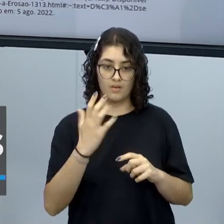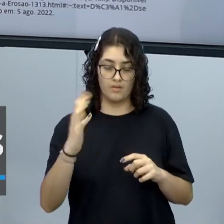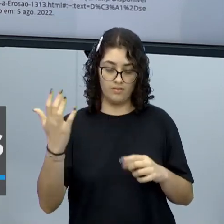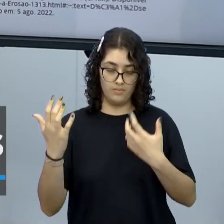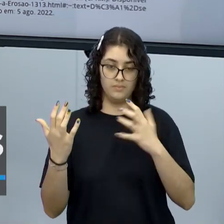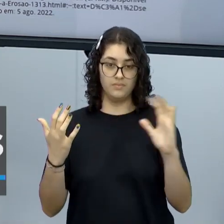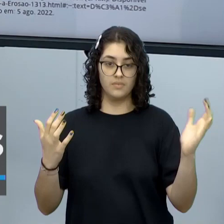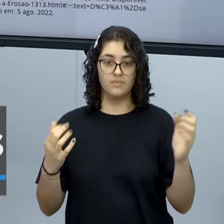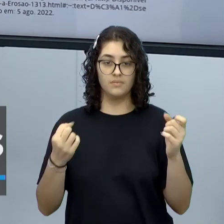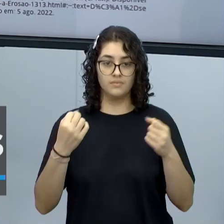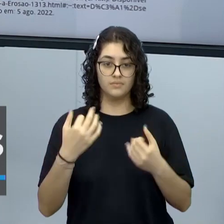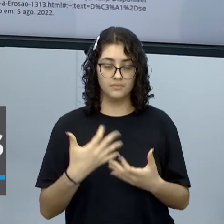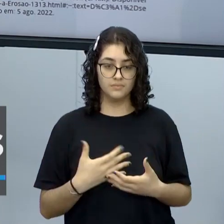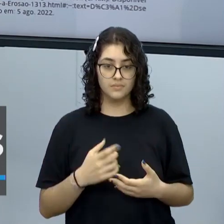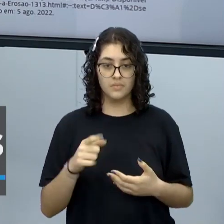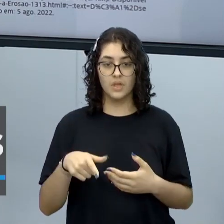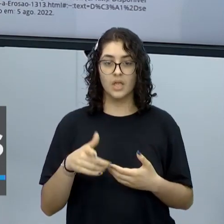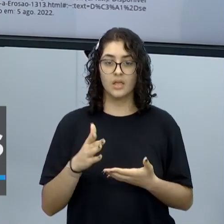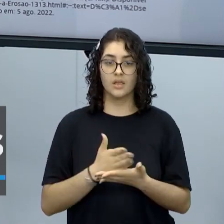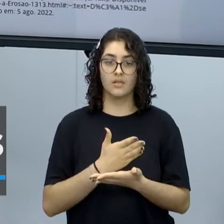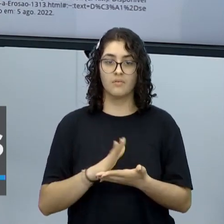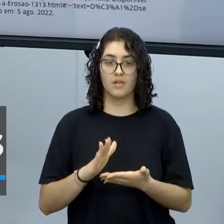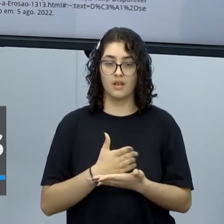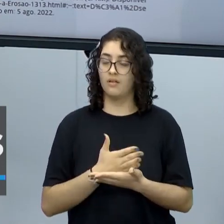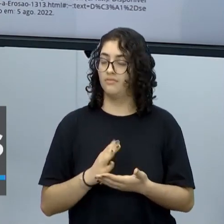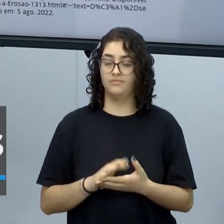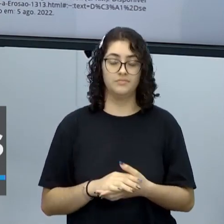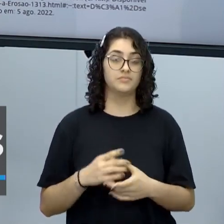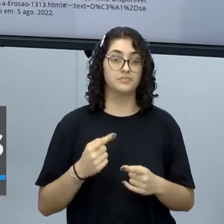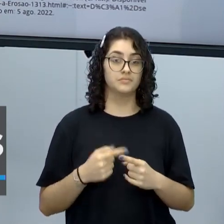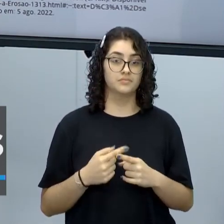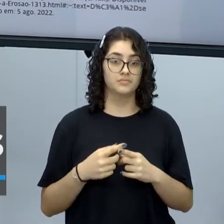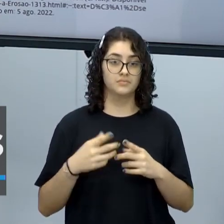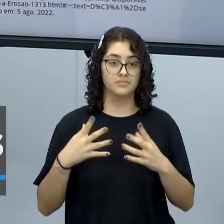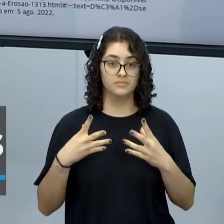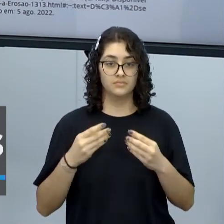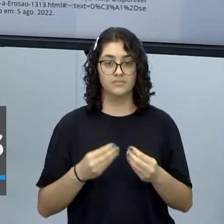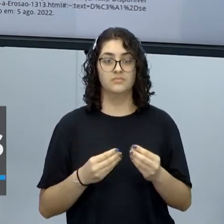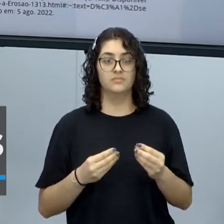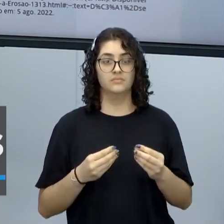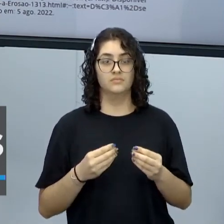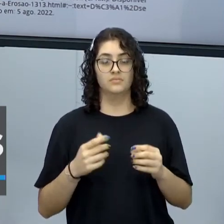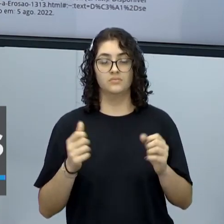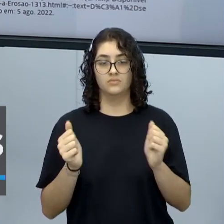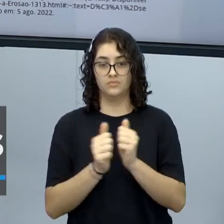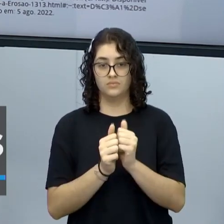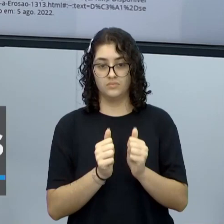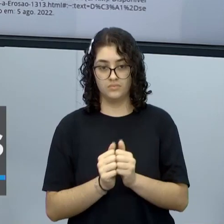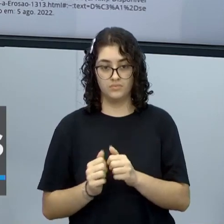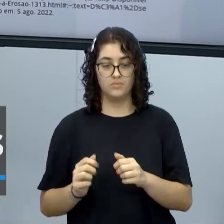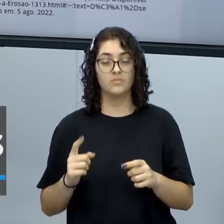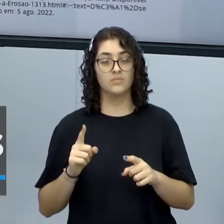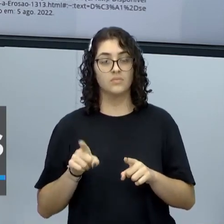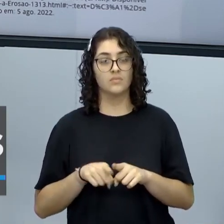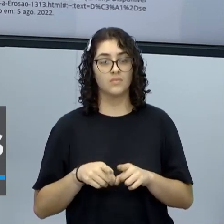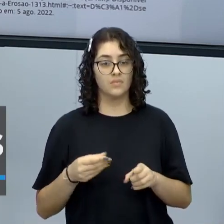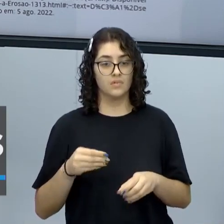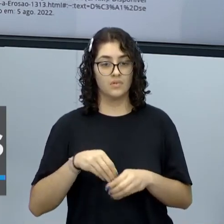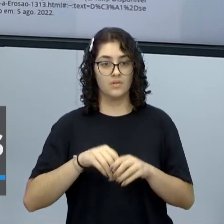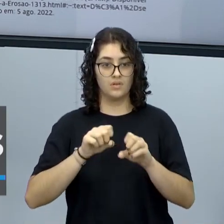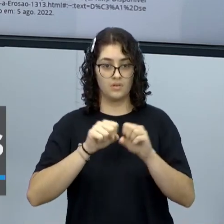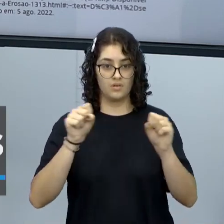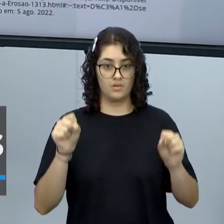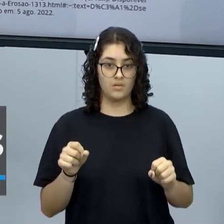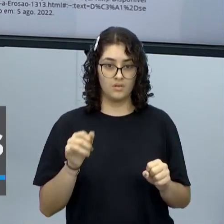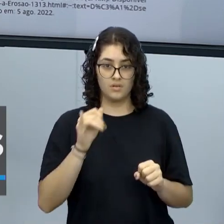falando de algo que não é separado em caixinhas, porque todos esses sistemas funcionam juntos. E a gente está nesse sistema. Eu não queria contar